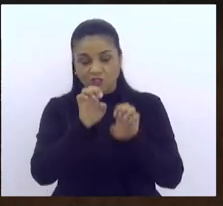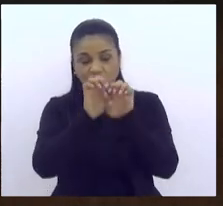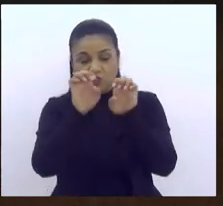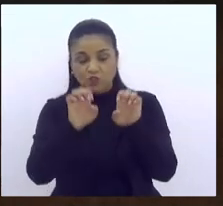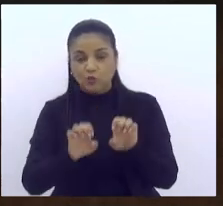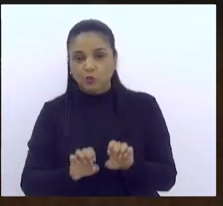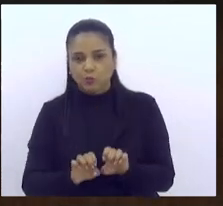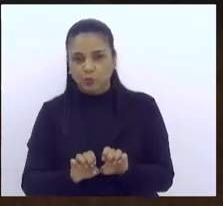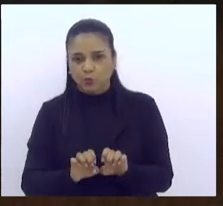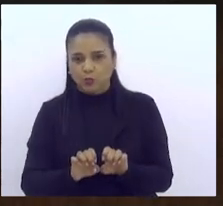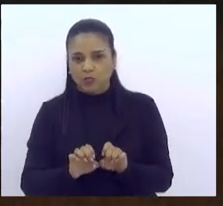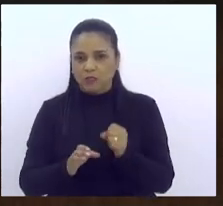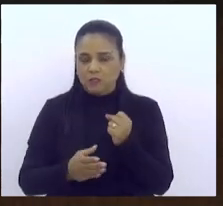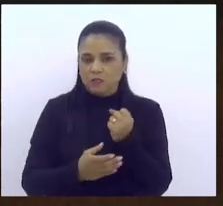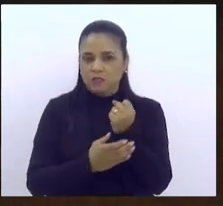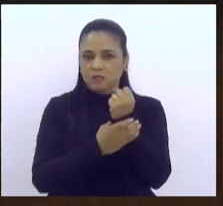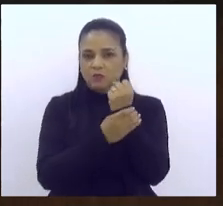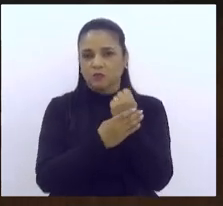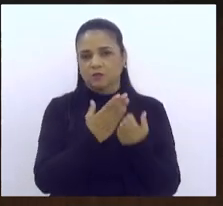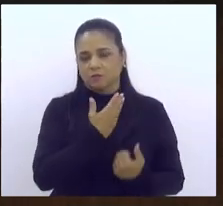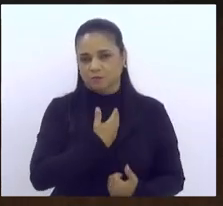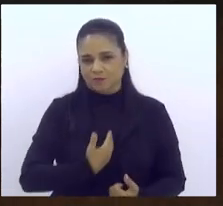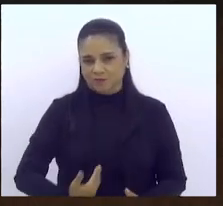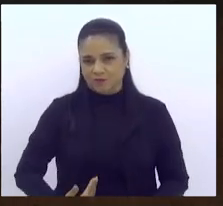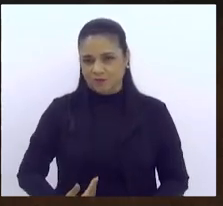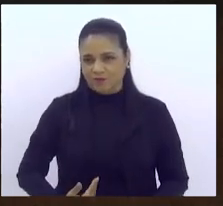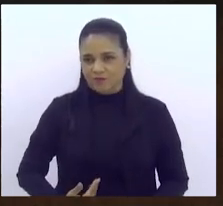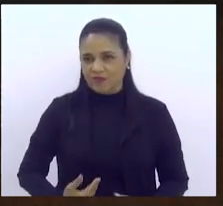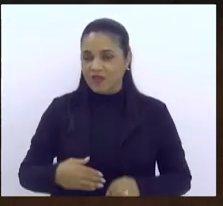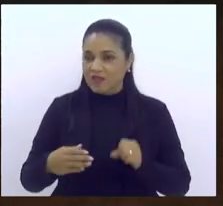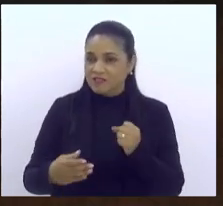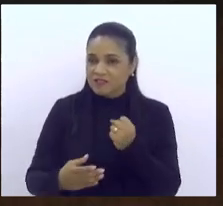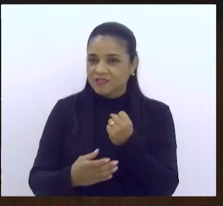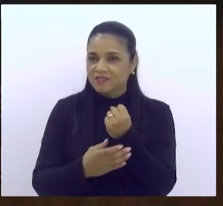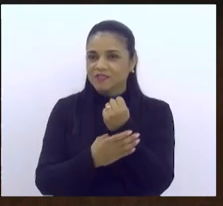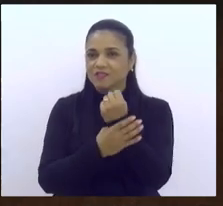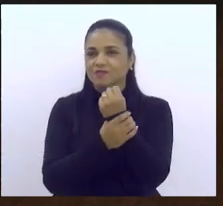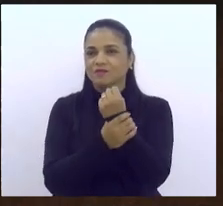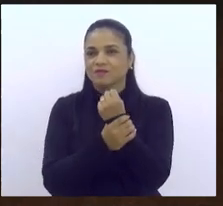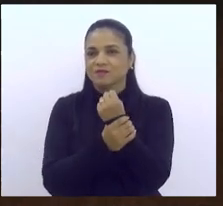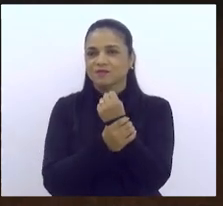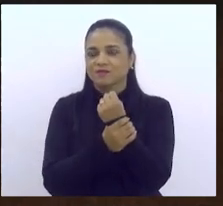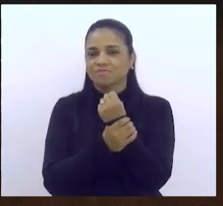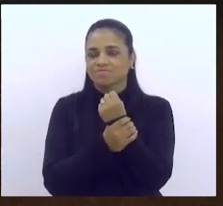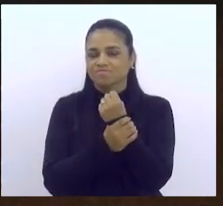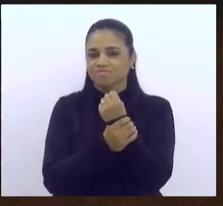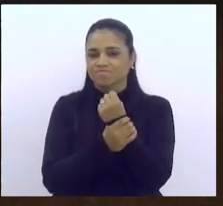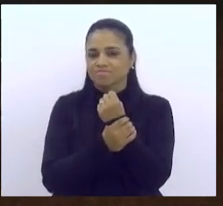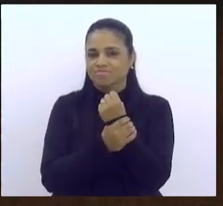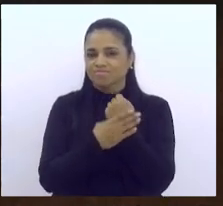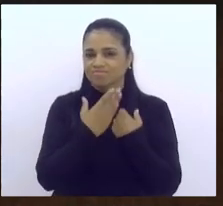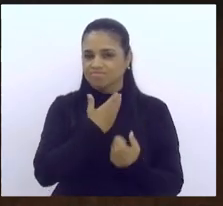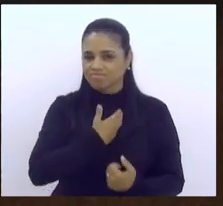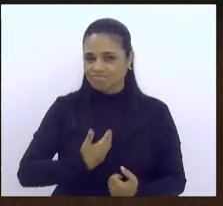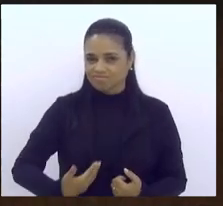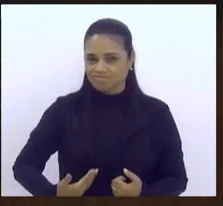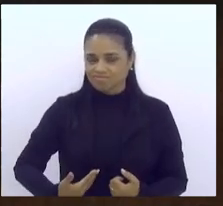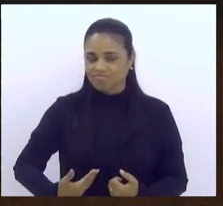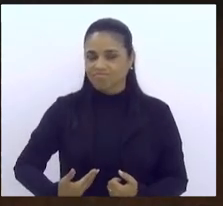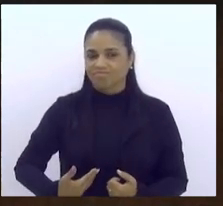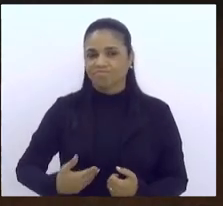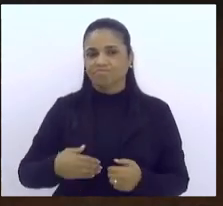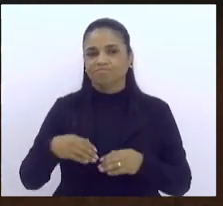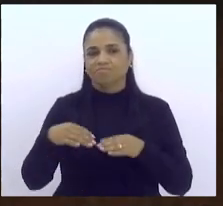estrutura da segurança pública. A segurança pública do Rio de Janeiro